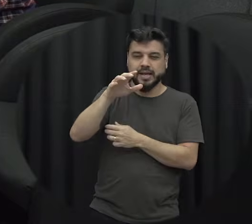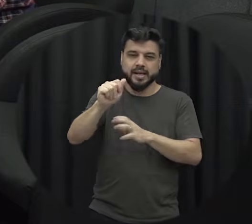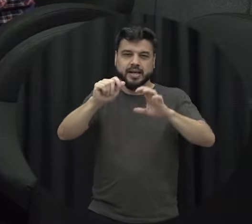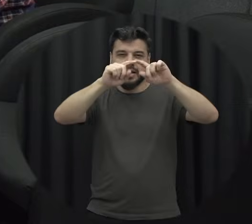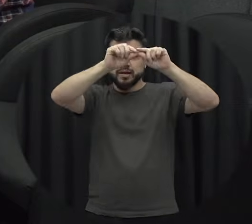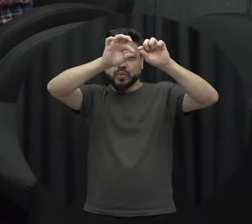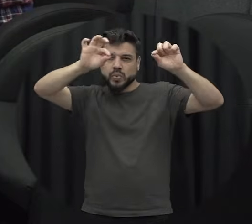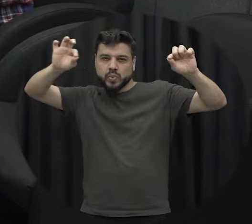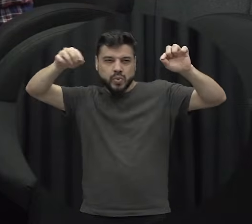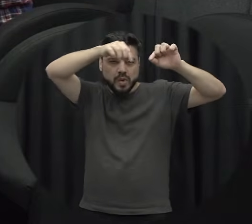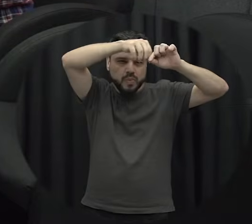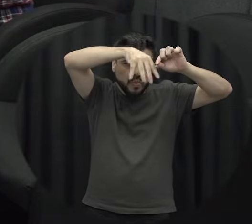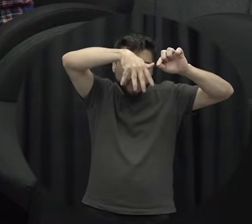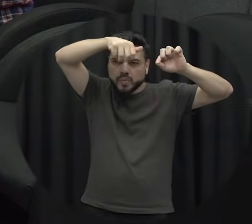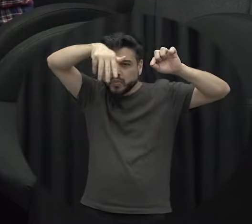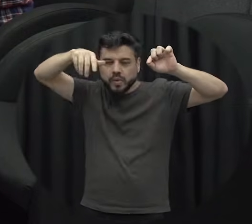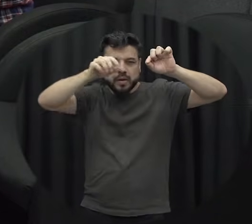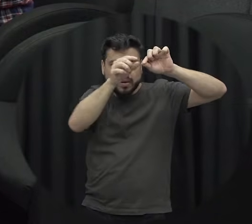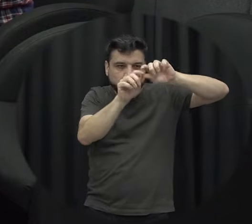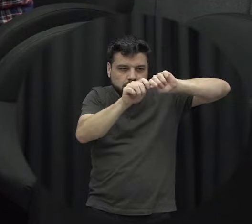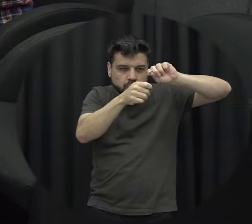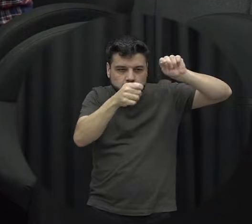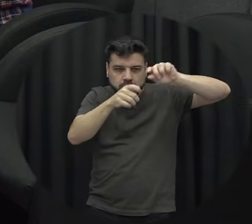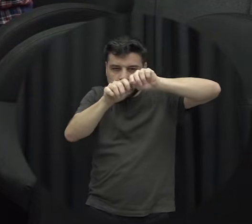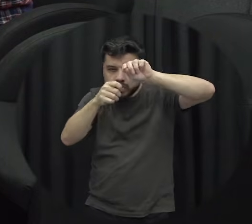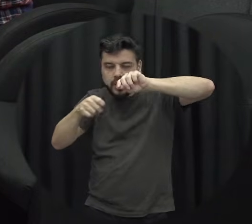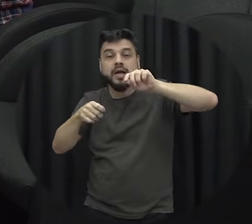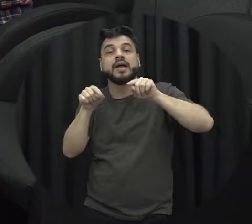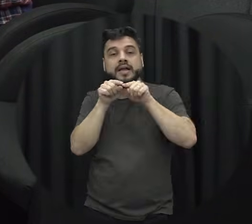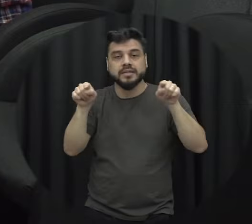ali nos quipos também usava essa forma.